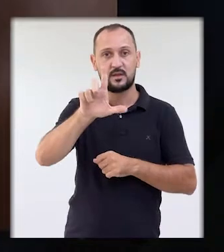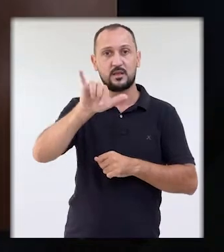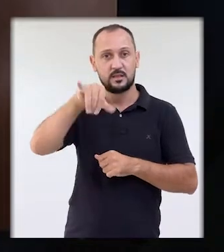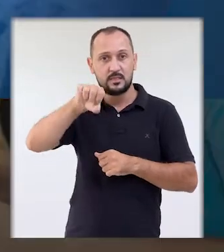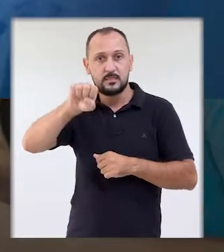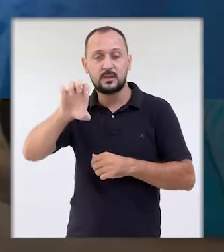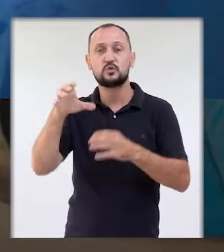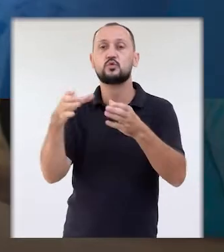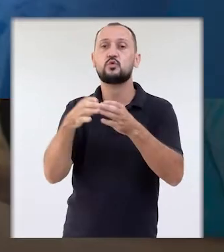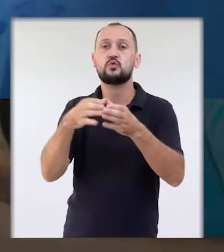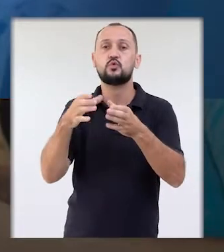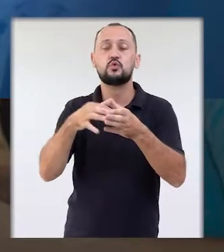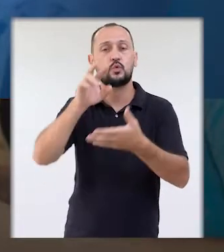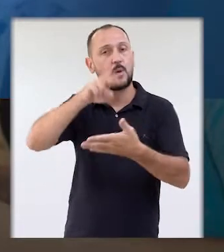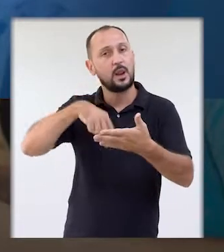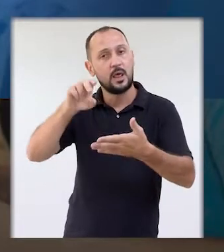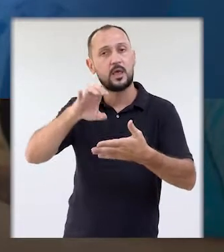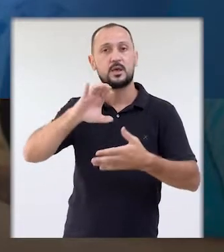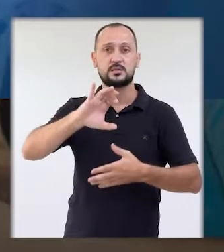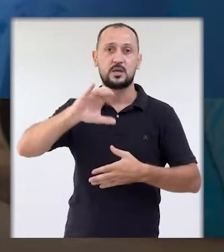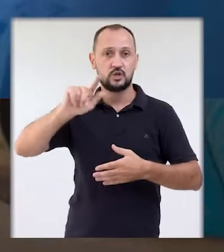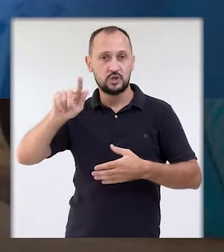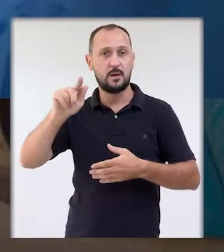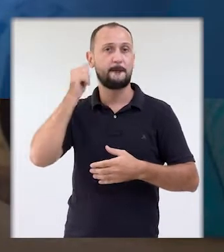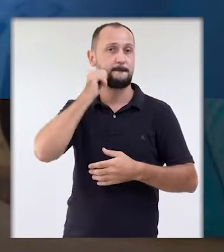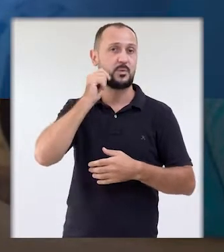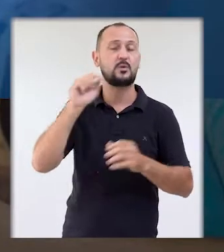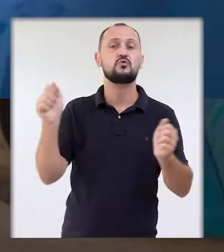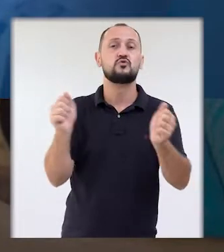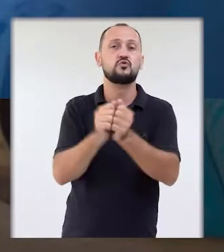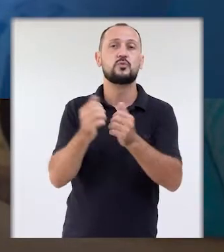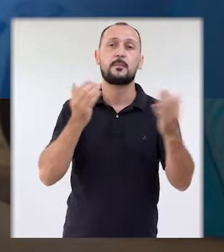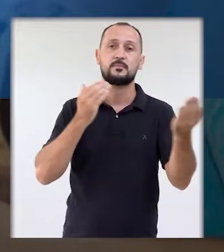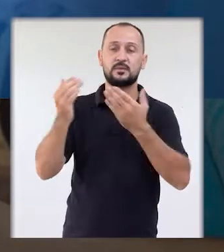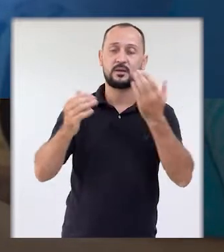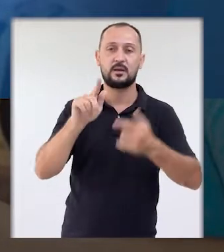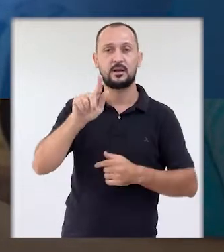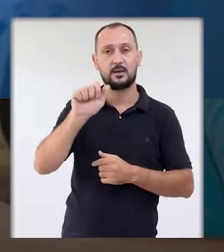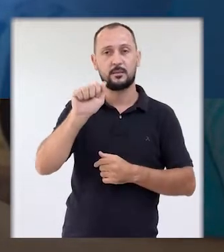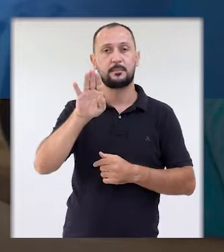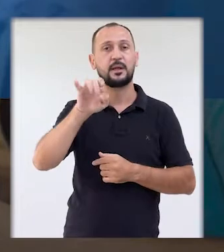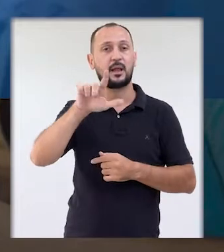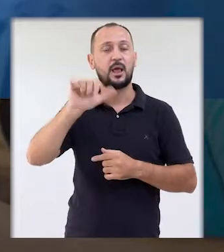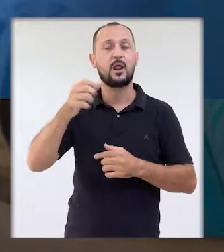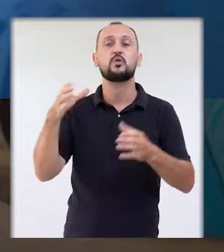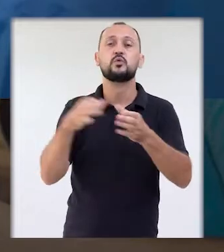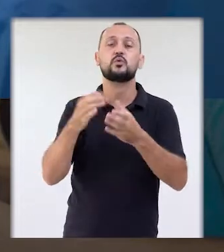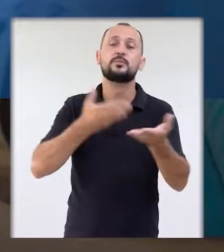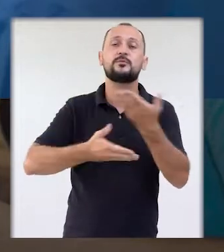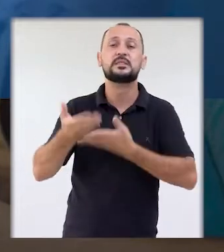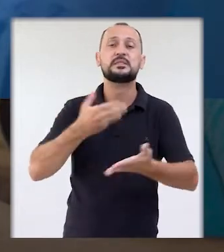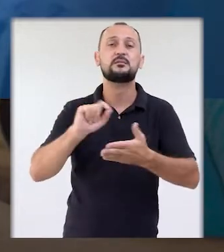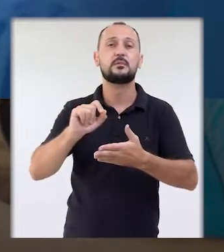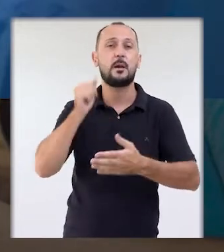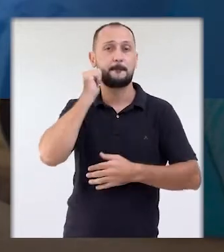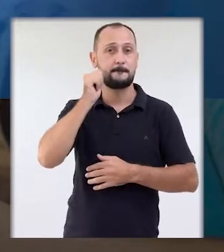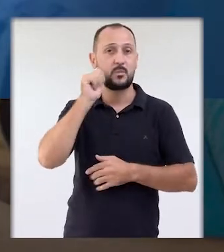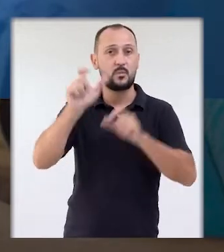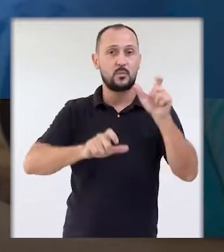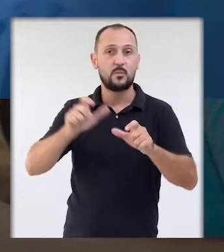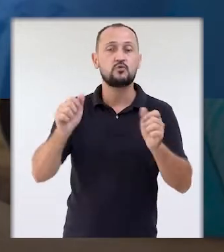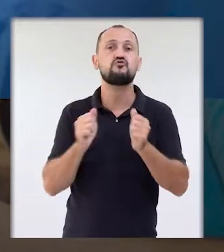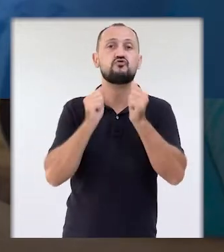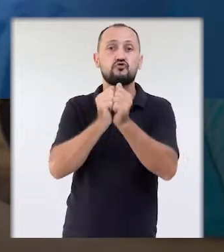Couto, coordenadora do grupo Leia Mulheres CGMS, e com a psicóloga Gabriela Molento, facilitadora do grupo de